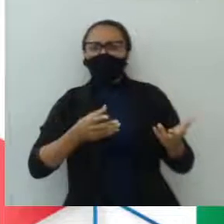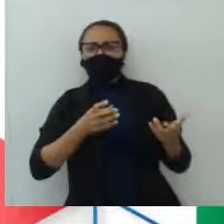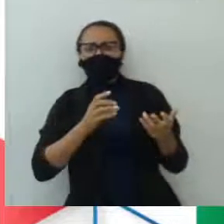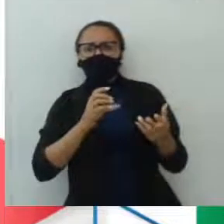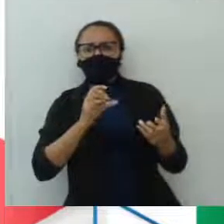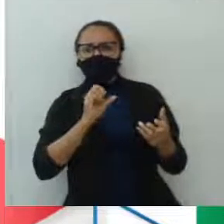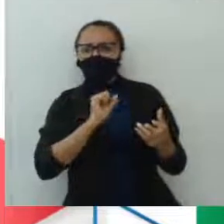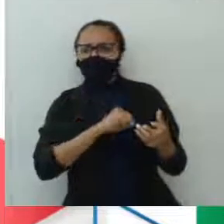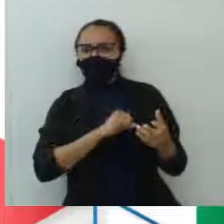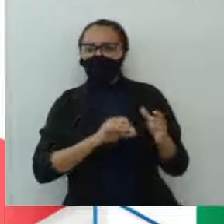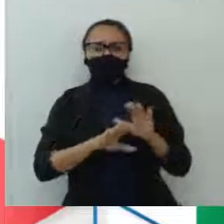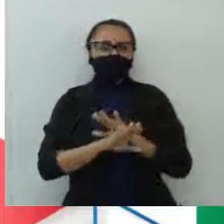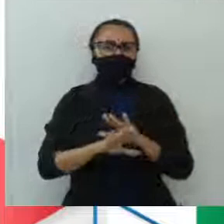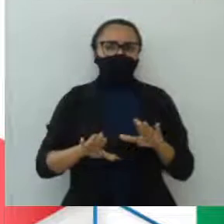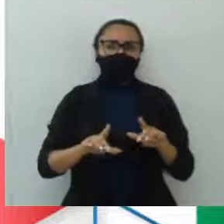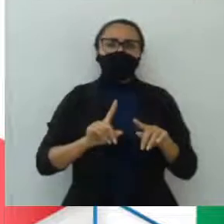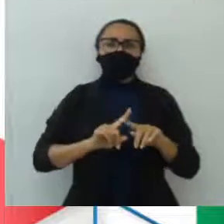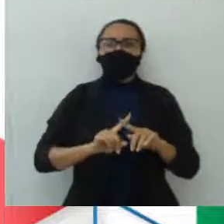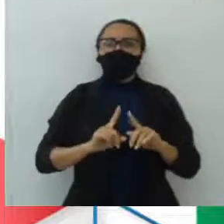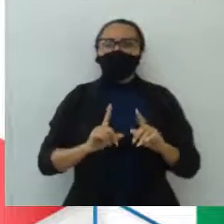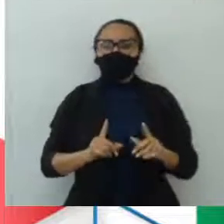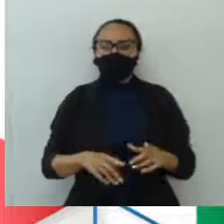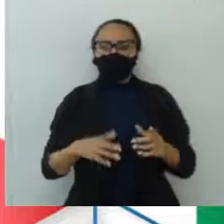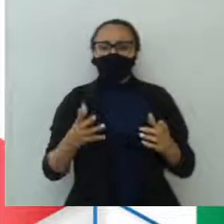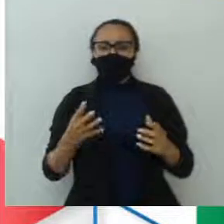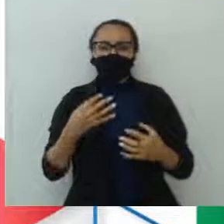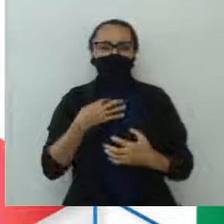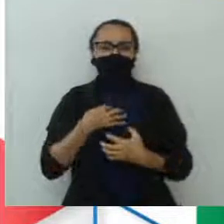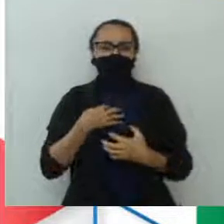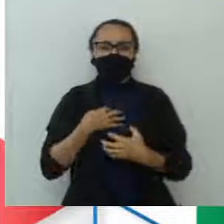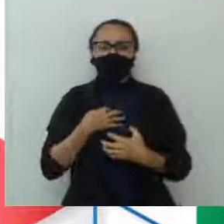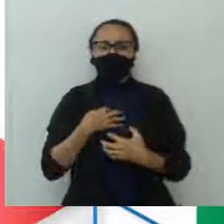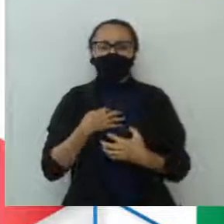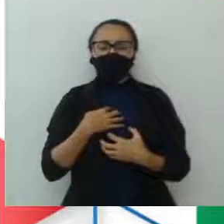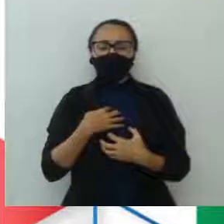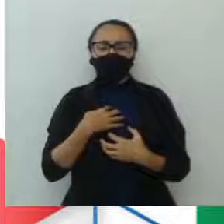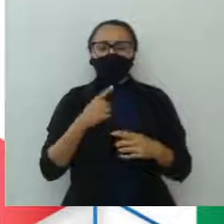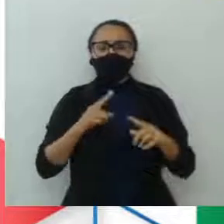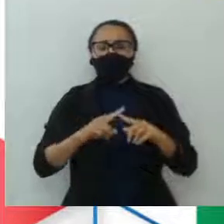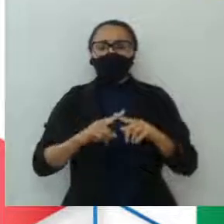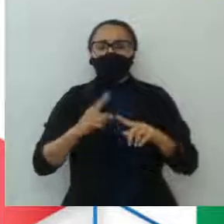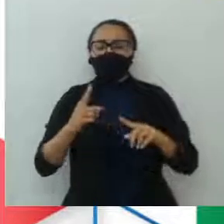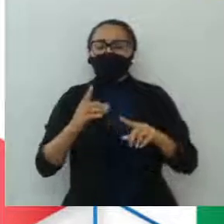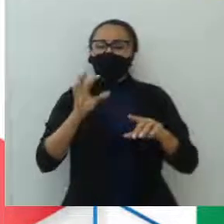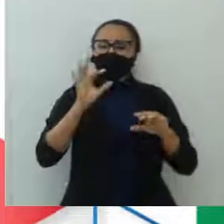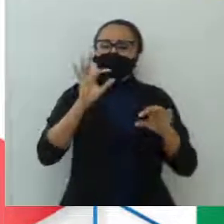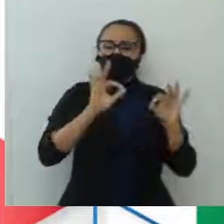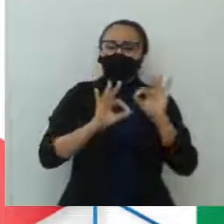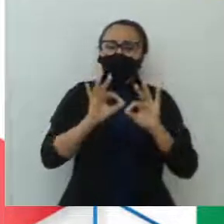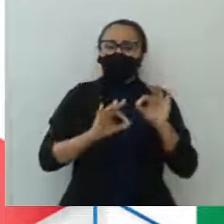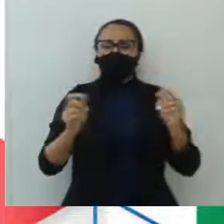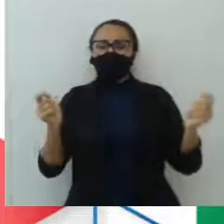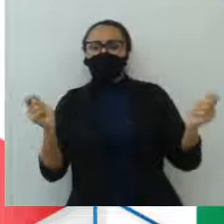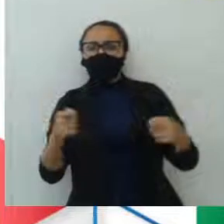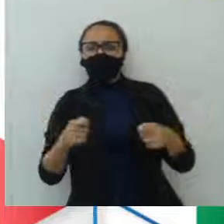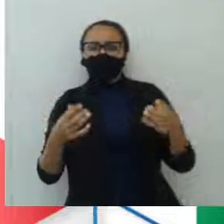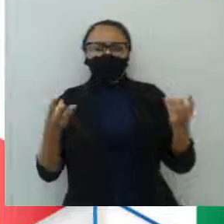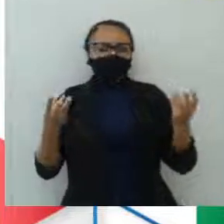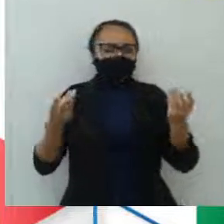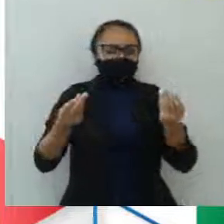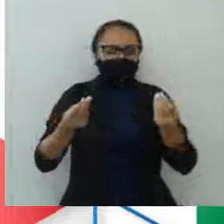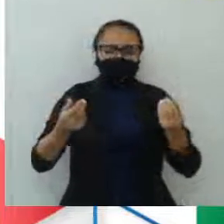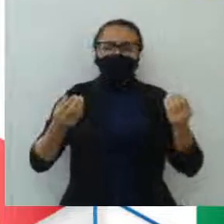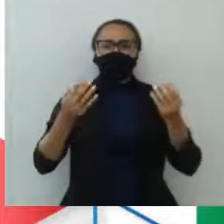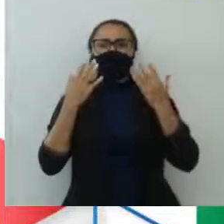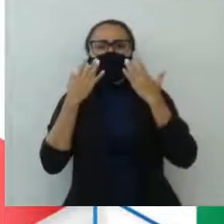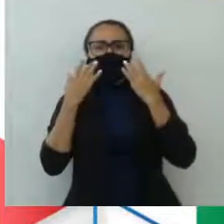de matar ninguém, não é isso, mas a crueldade no sentido do mais orgânico possível dentro da essência do teatro,